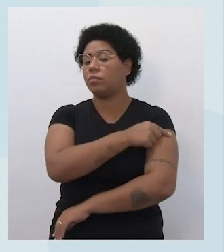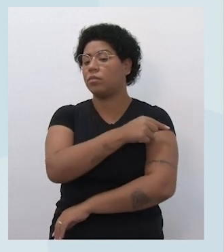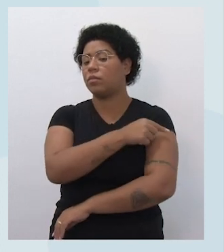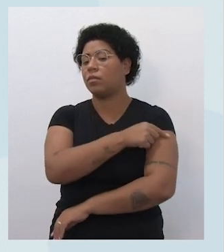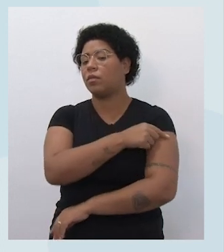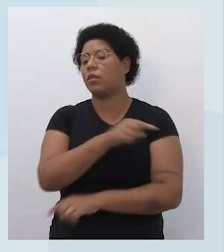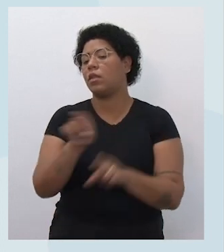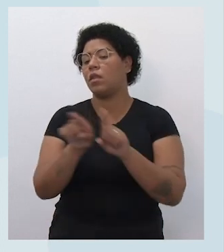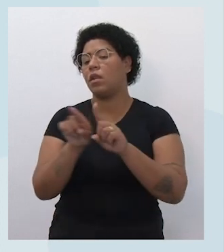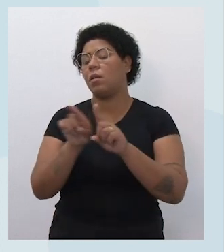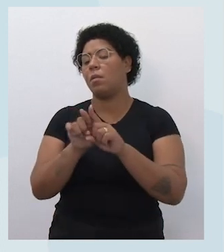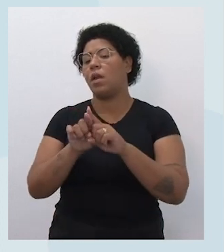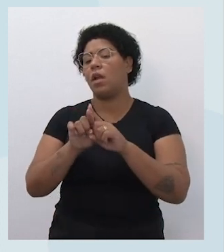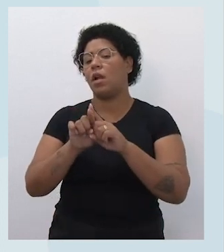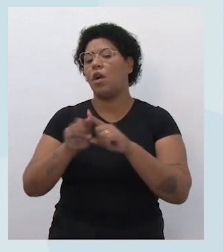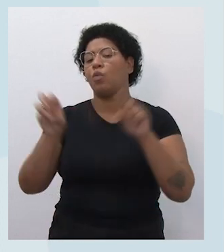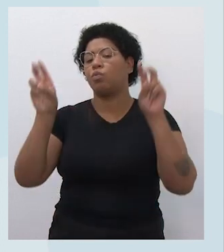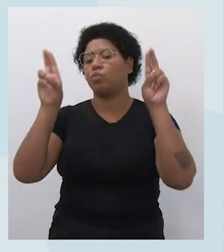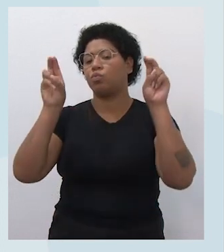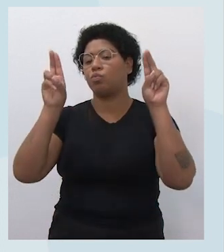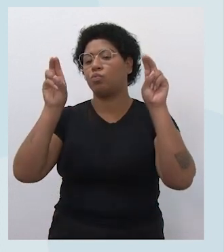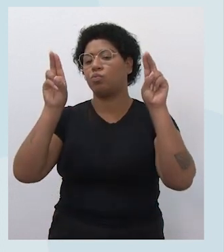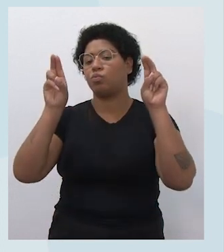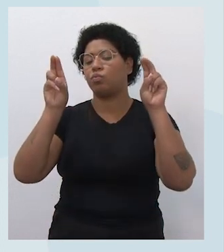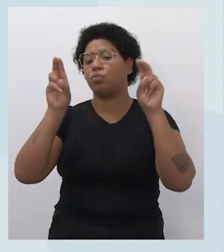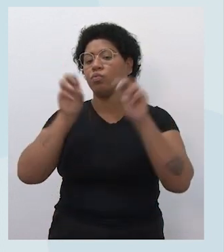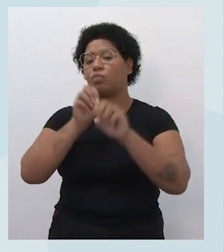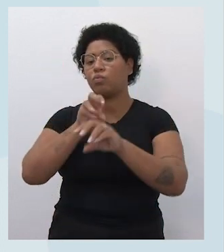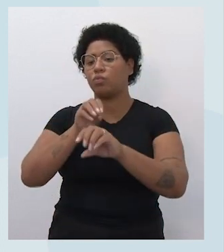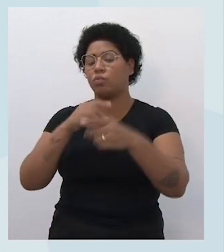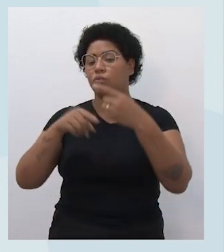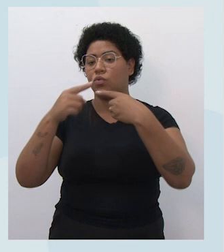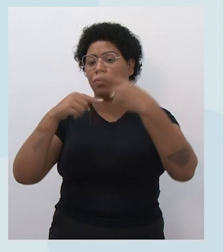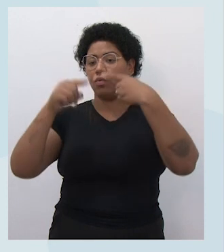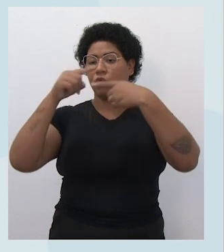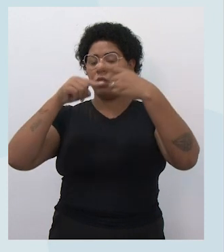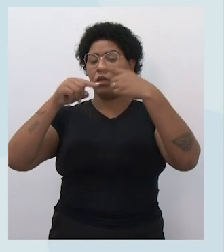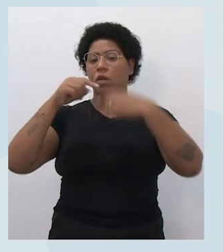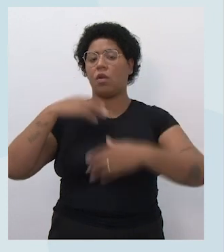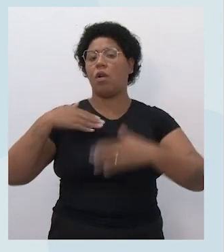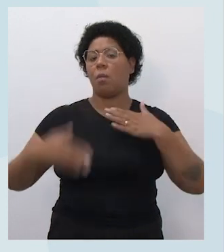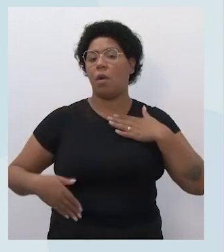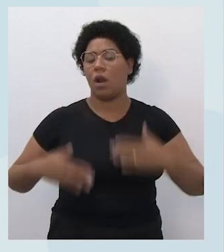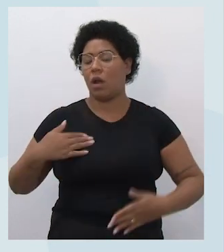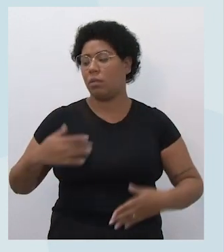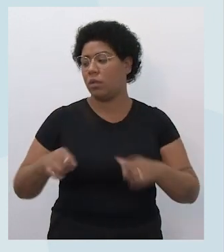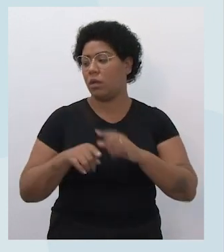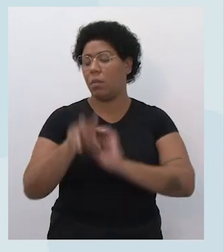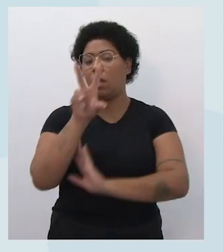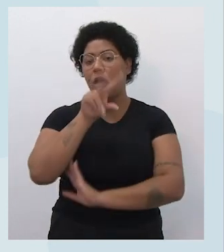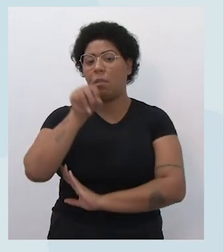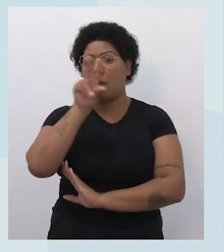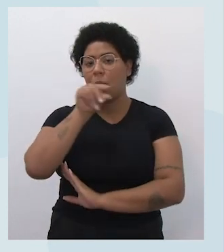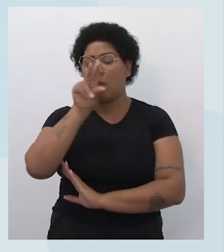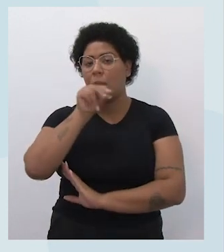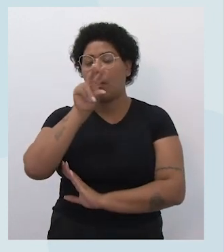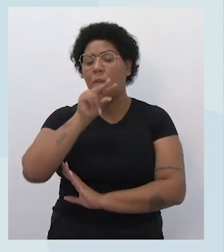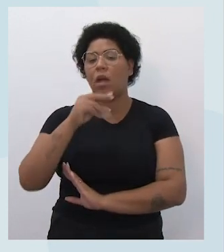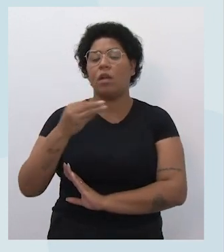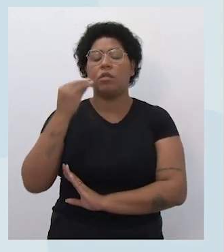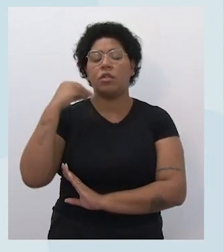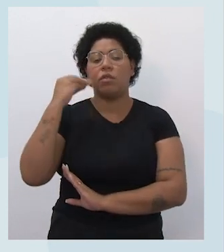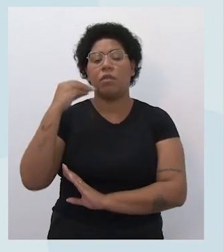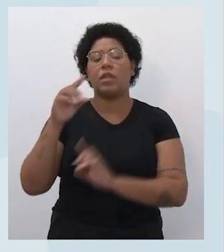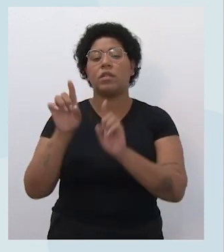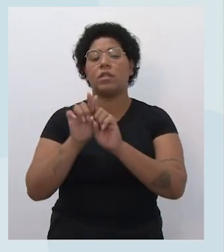uma habilidade geral. O tema: os processos criativos, artísticos, corporais e verbais nas vivências e experiências individuais,